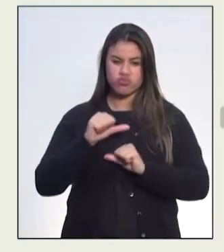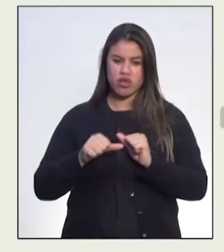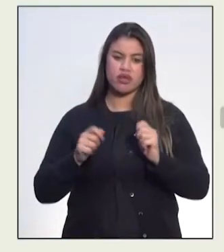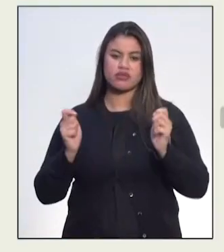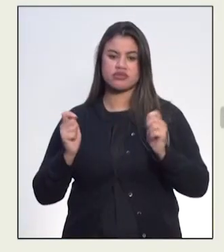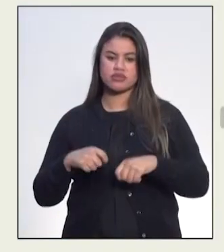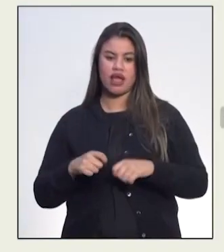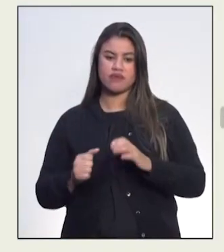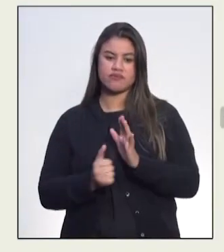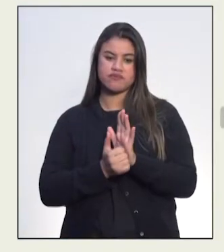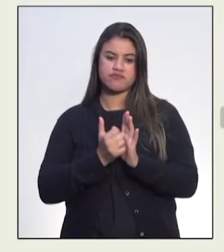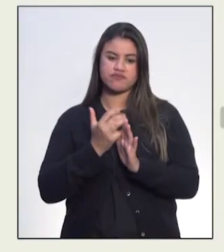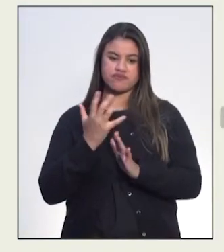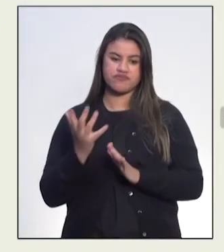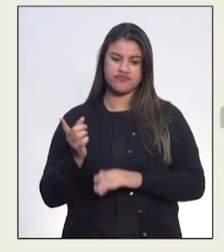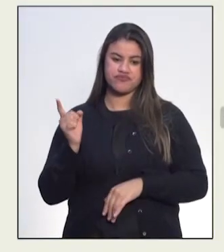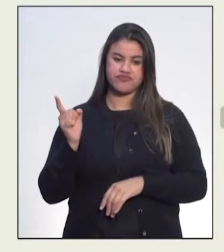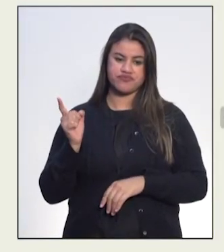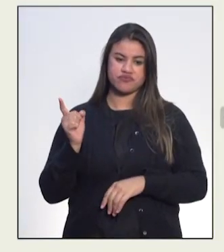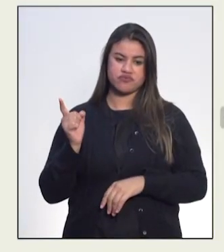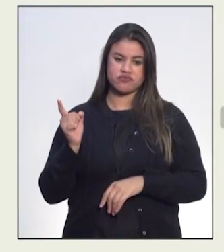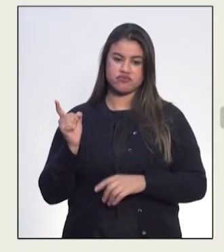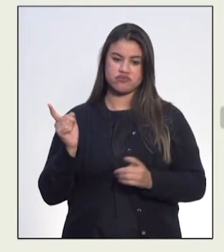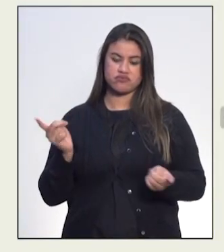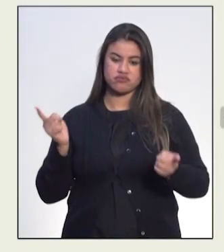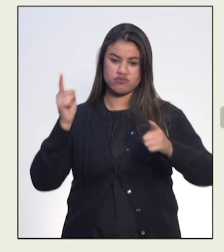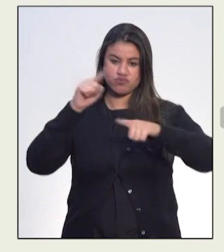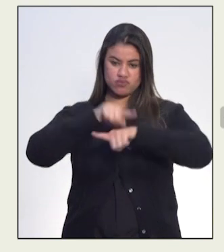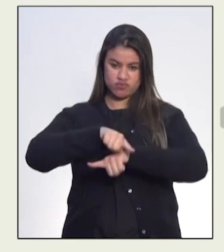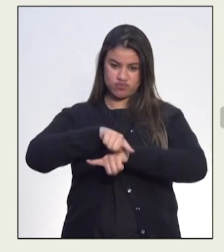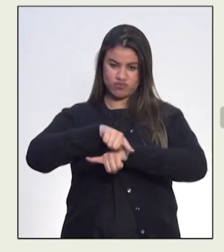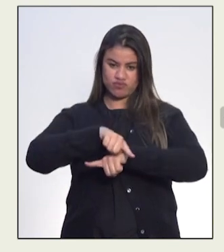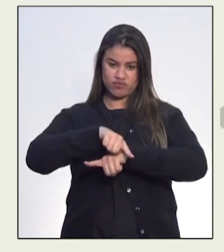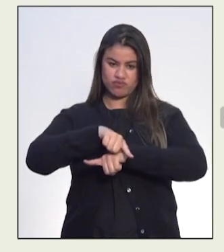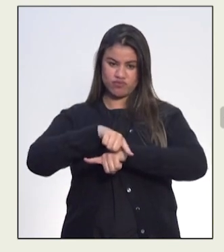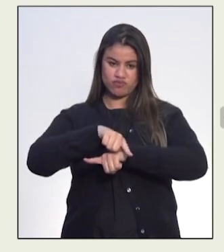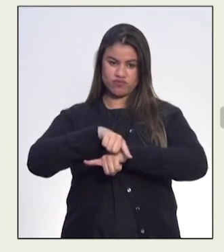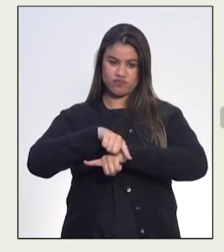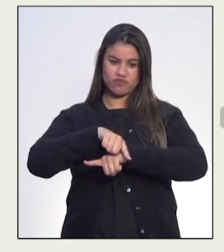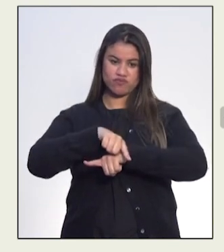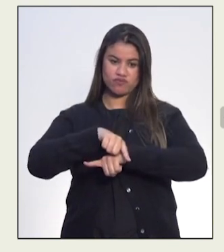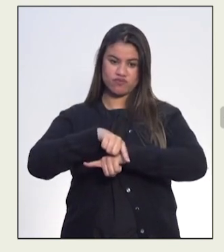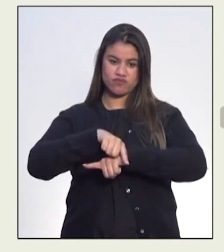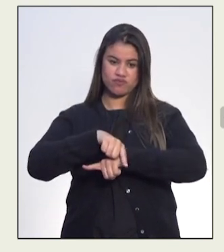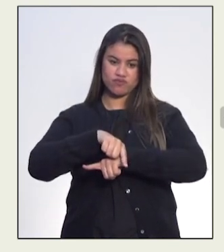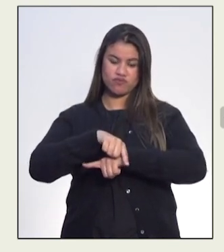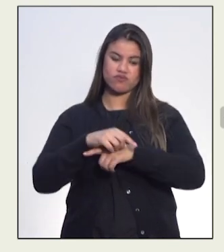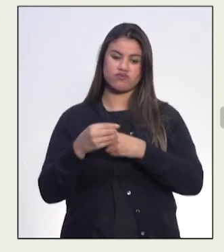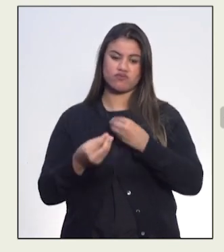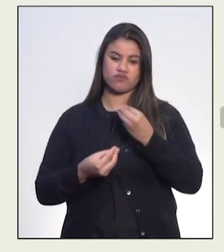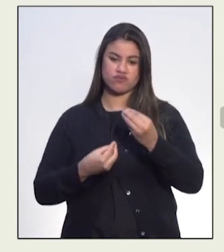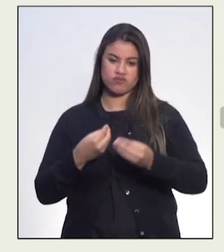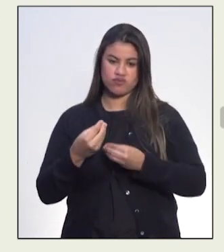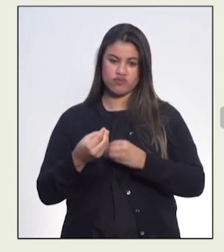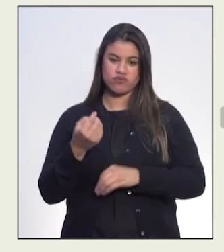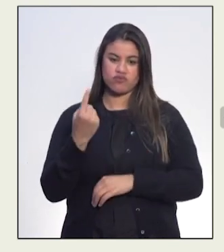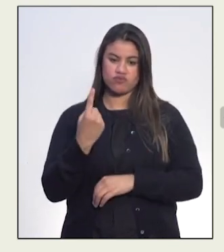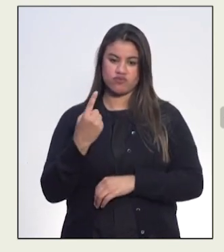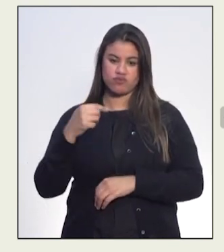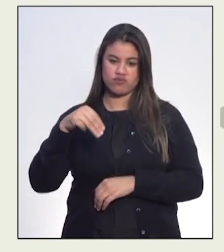aqui em cima do cloro descer e esse valor do Mg descer também. Formando, então, aqui